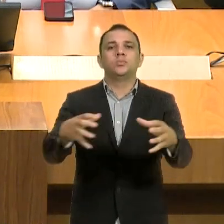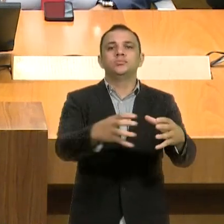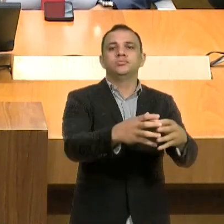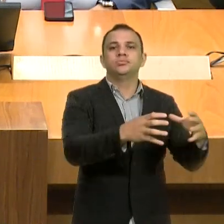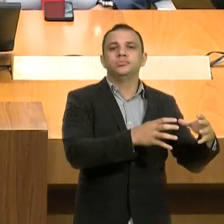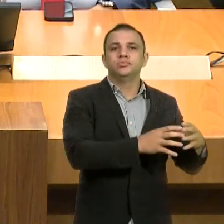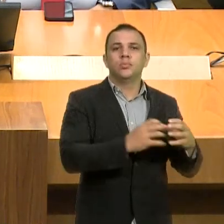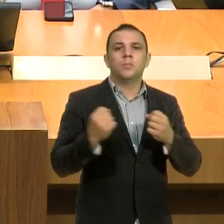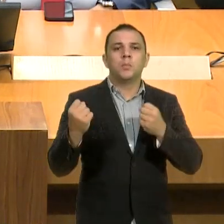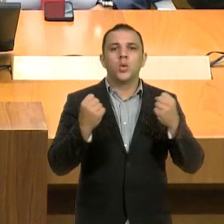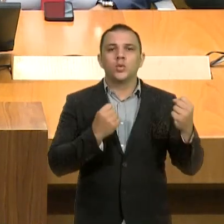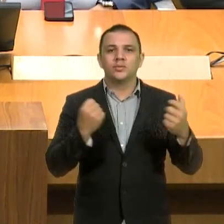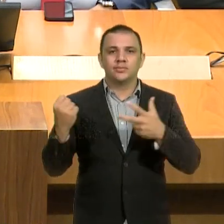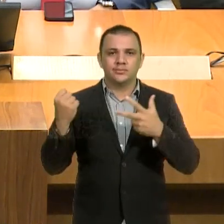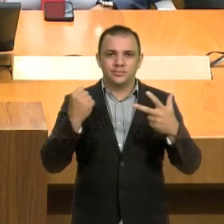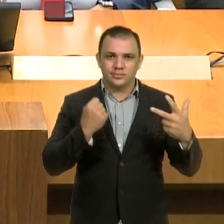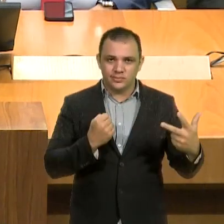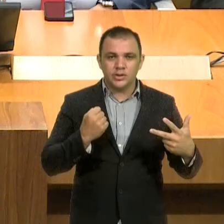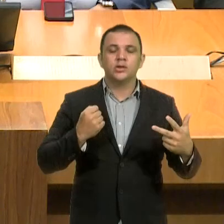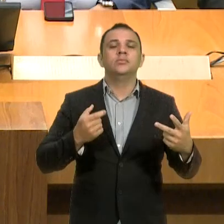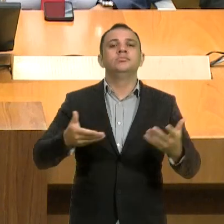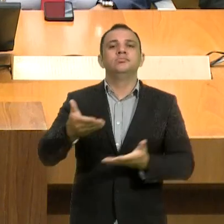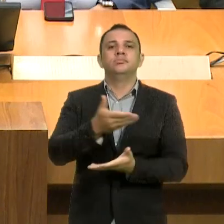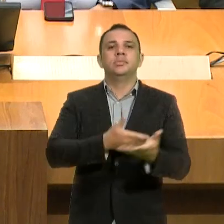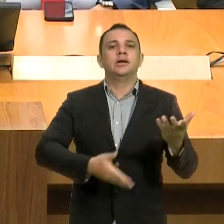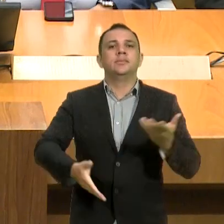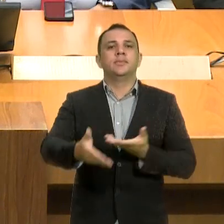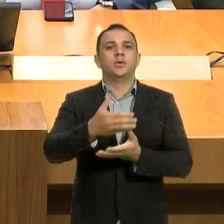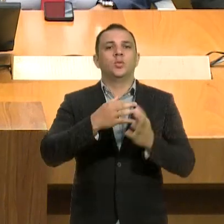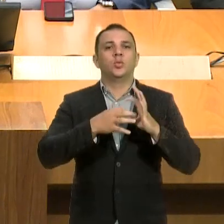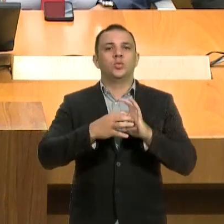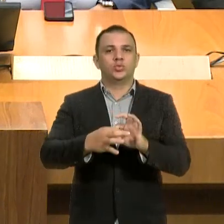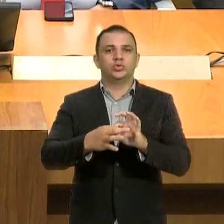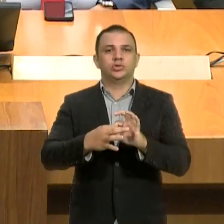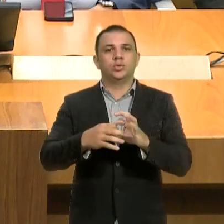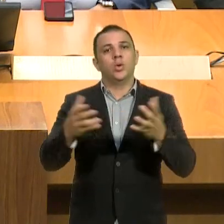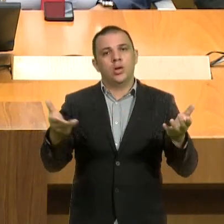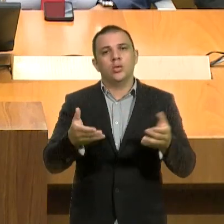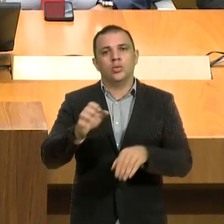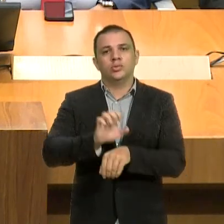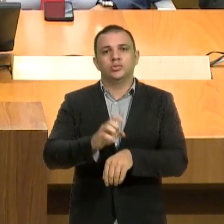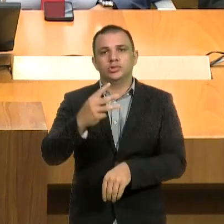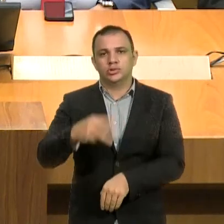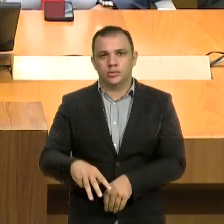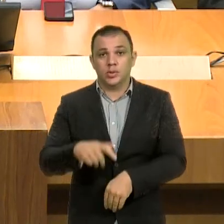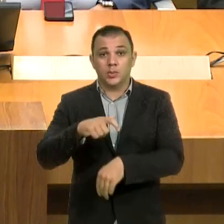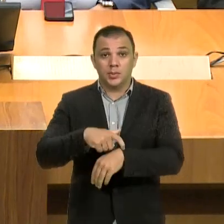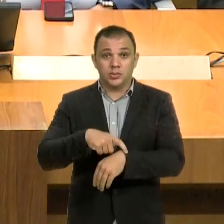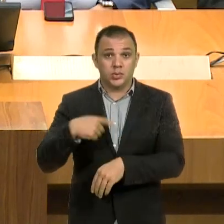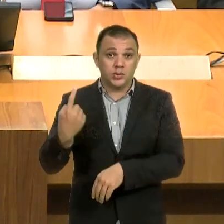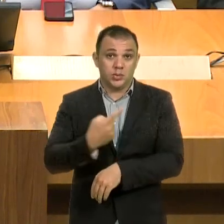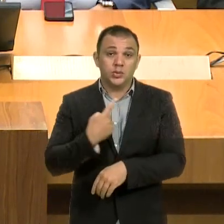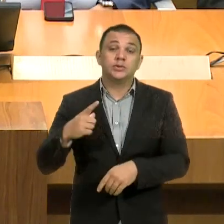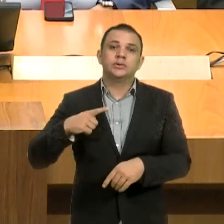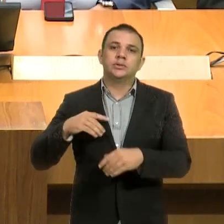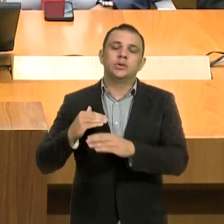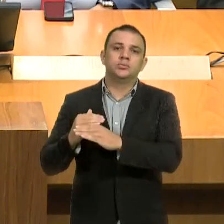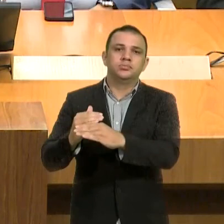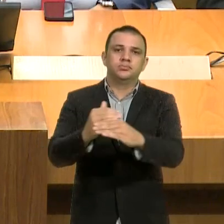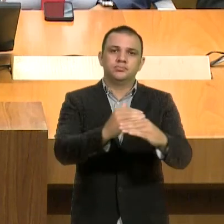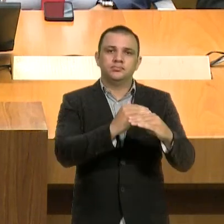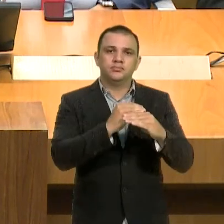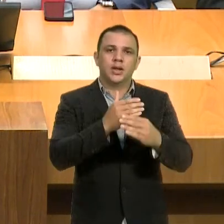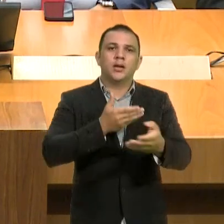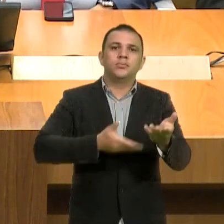Maranhão. Um momento de unidade, de diálogo, de convivência baseada no respeito